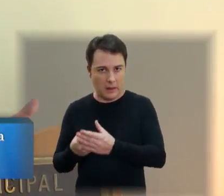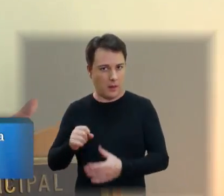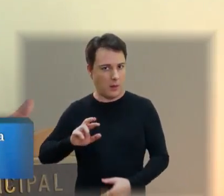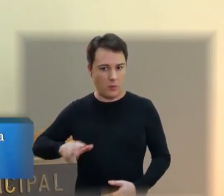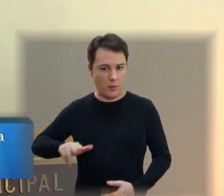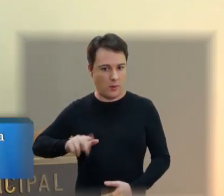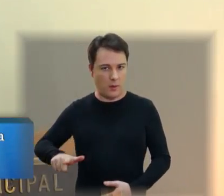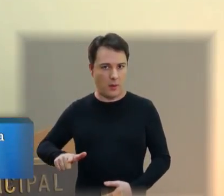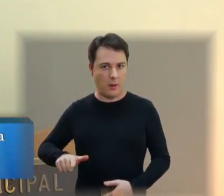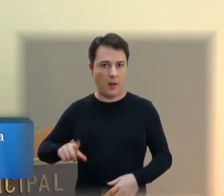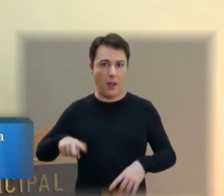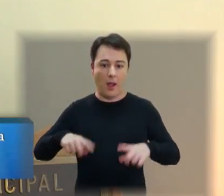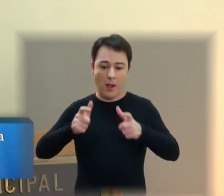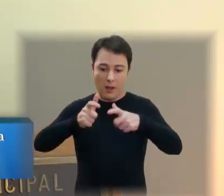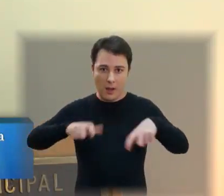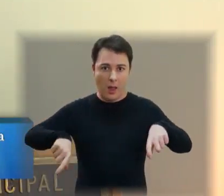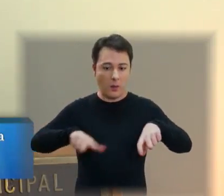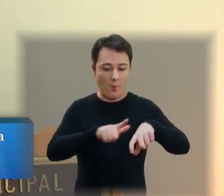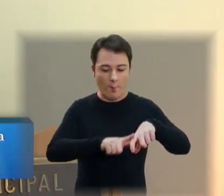sem grama.